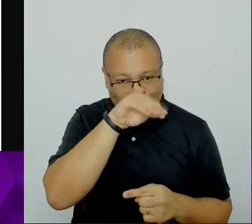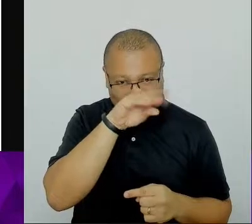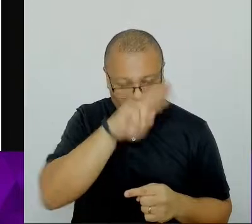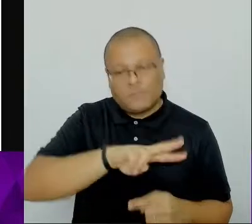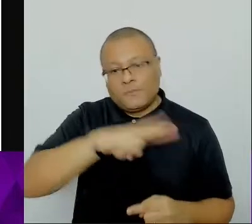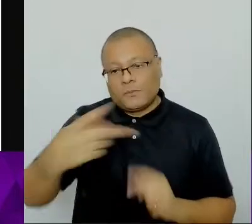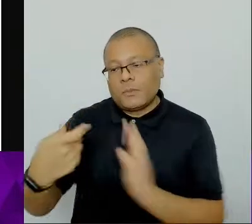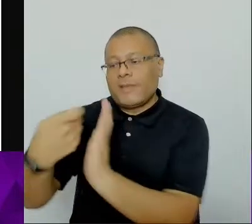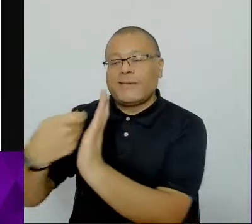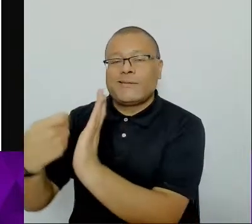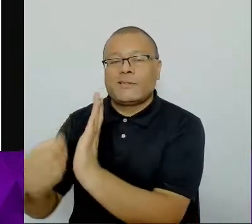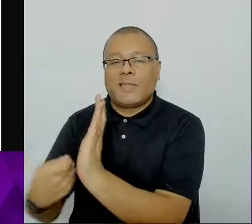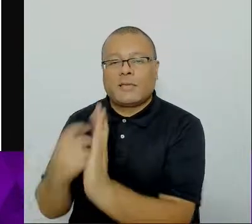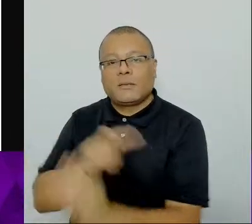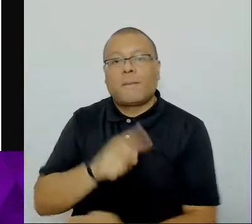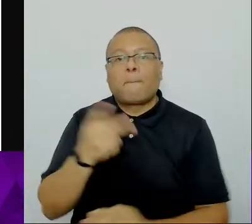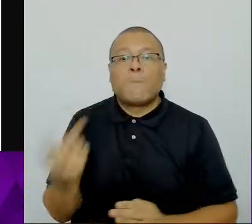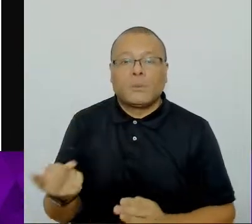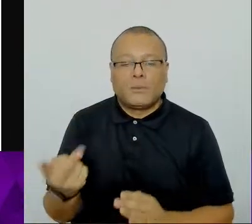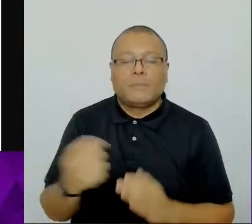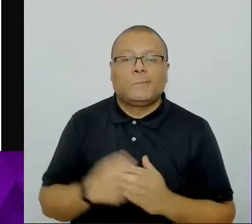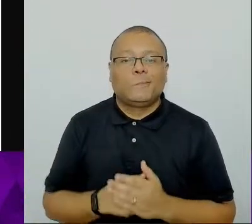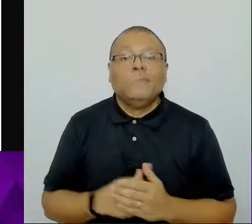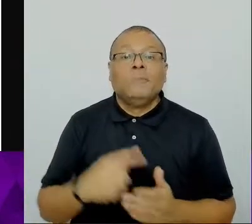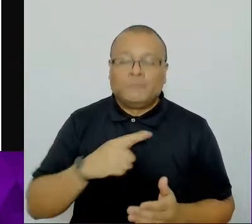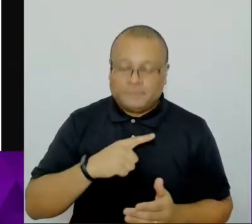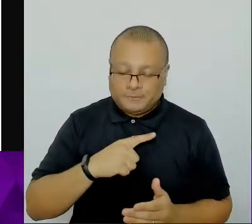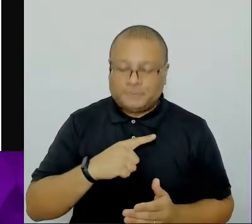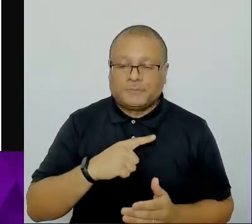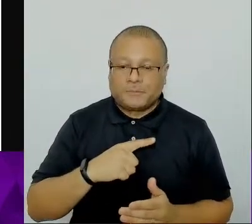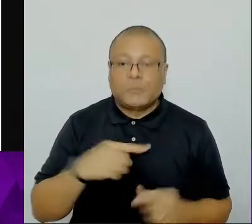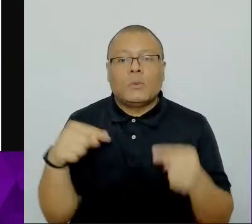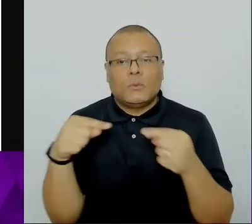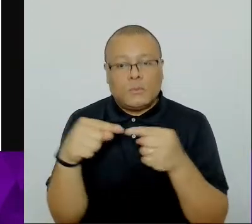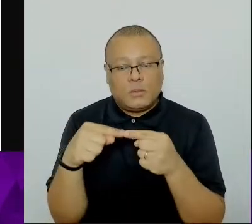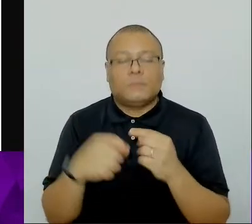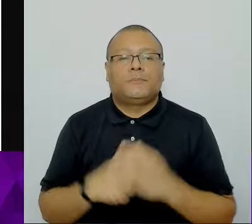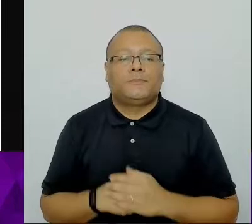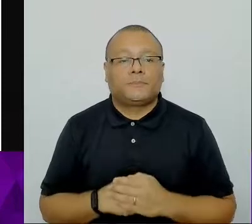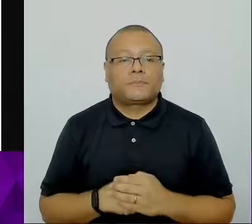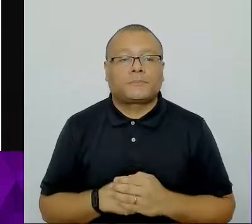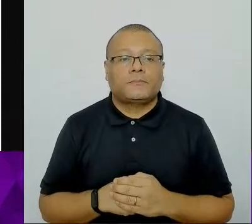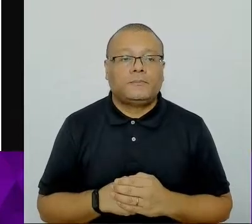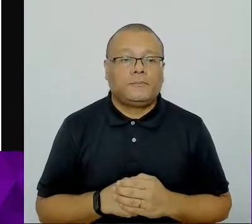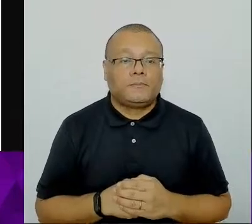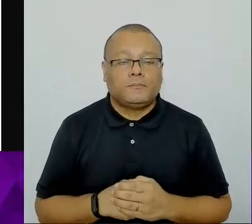minha entrada, e ter um output que é texto, né?